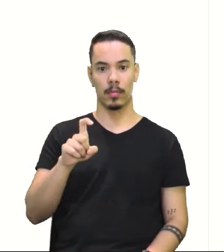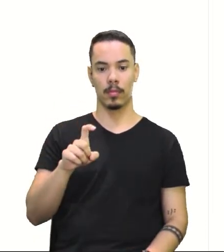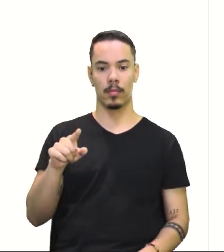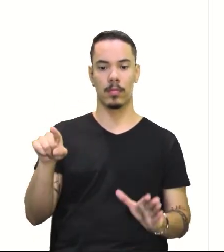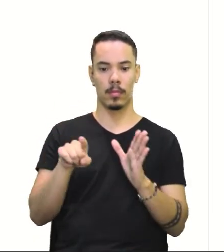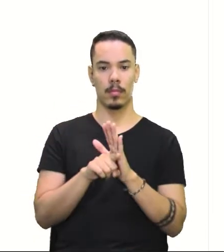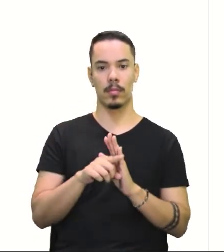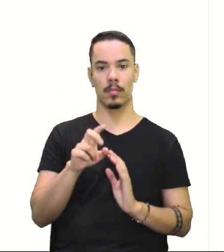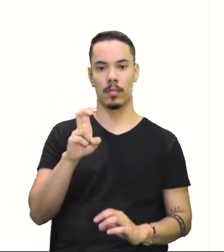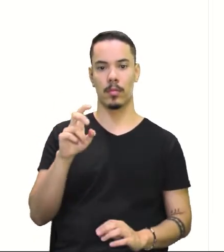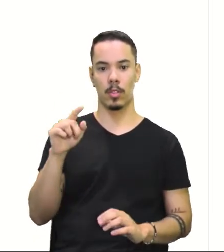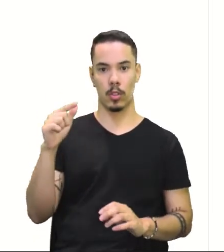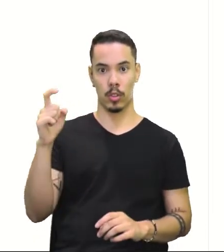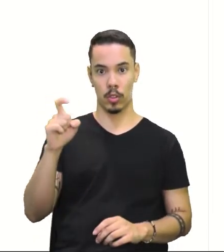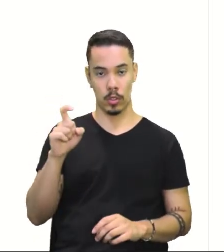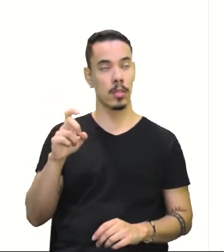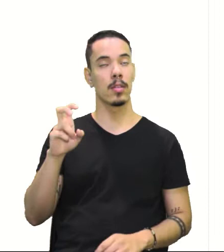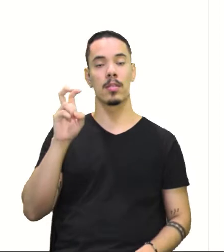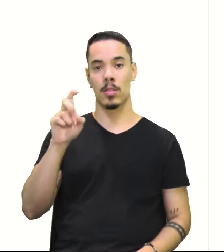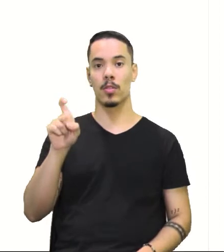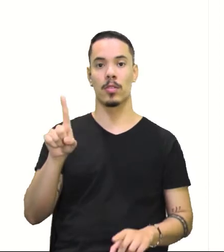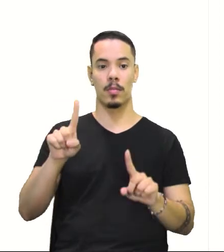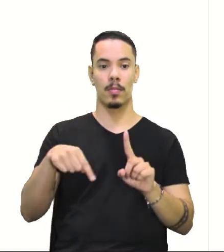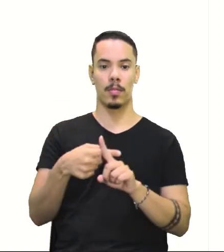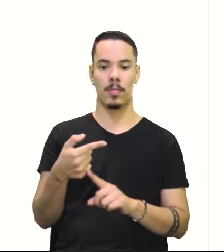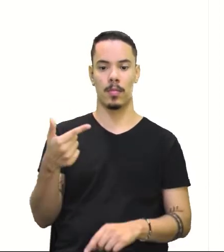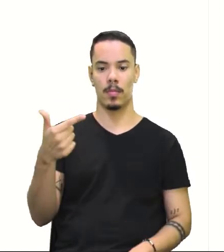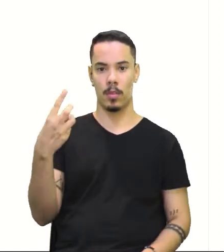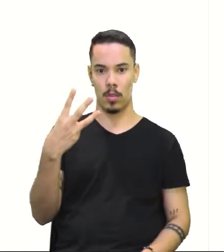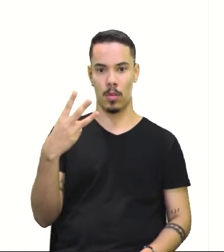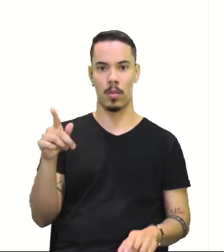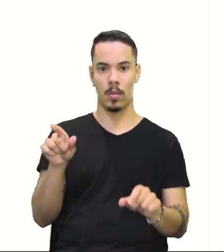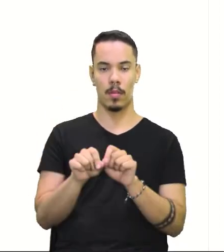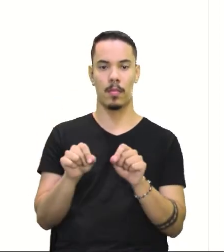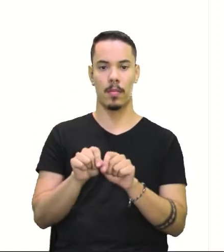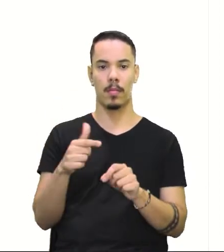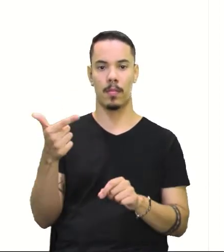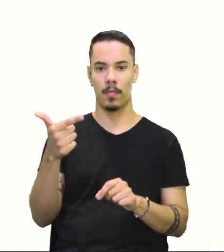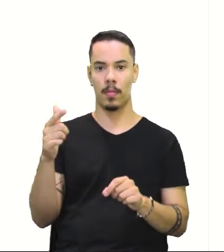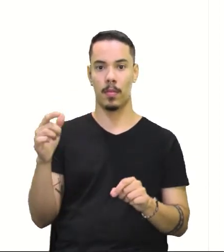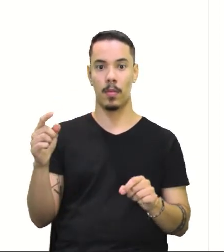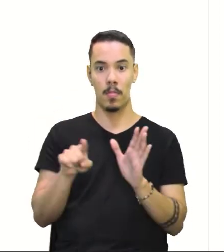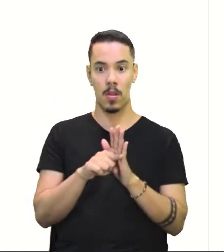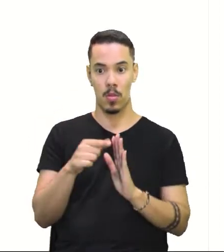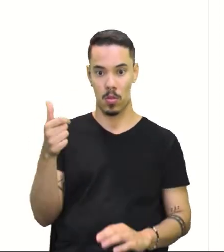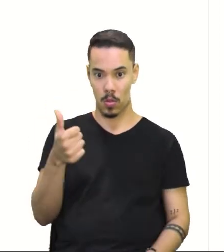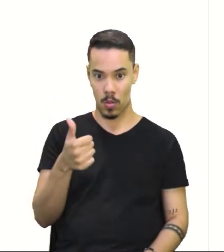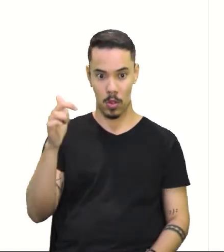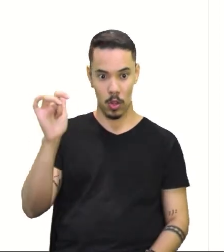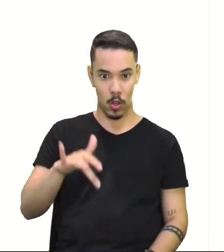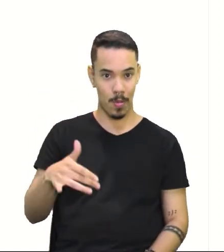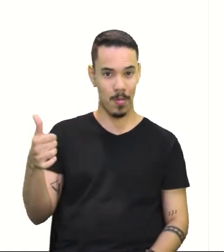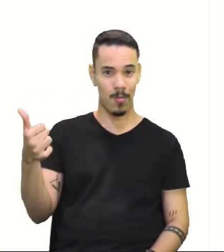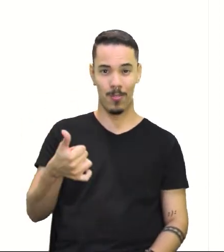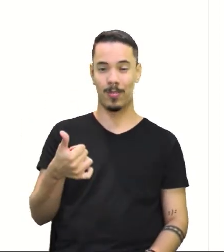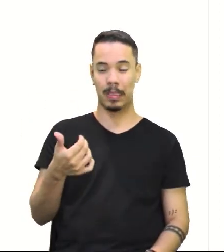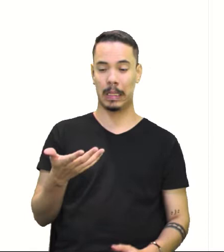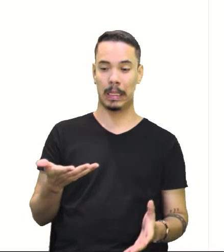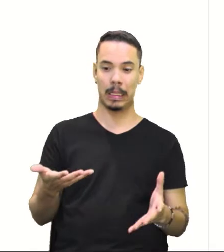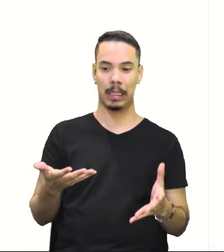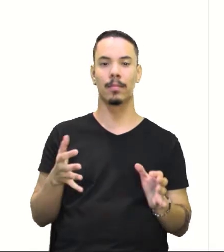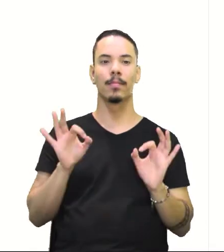2 é 2x menos 3 vezes x menos 1 menos 1. E sobra 1, é isso aí,